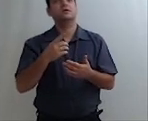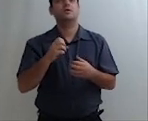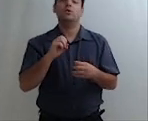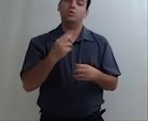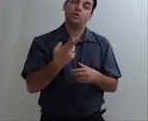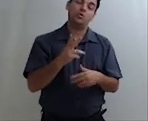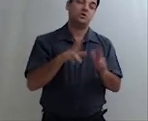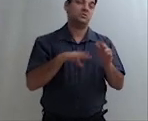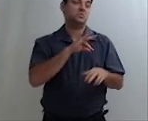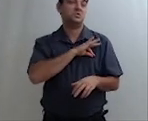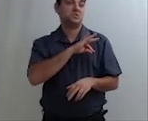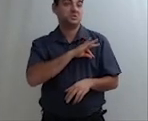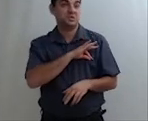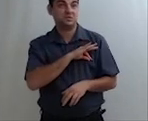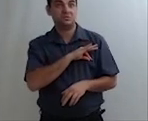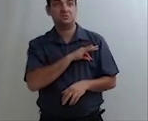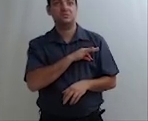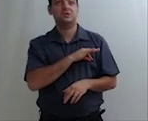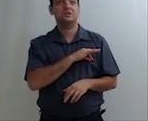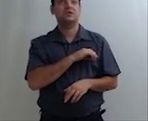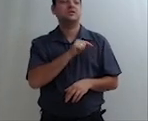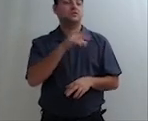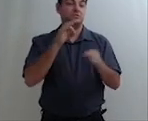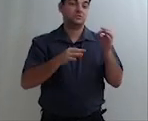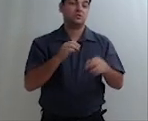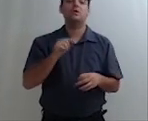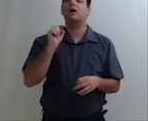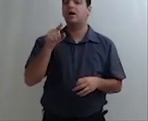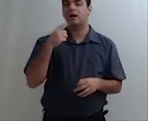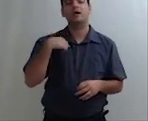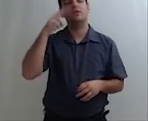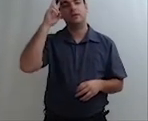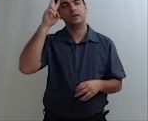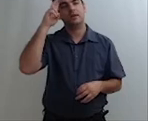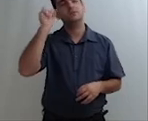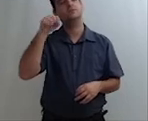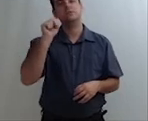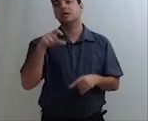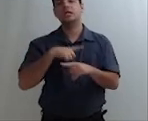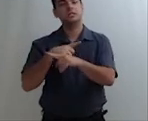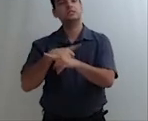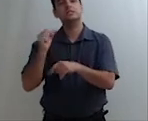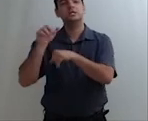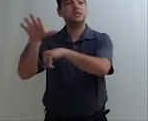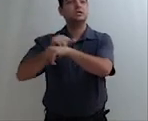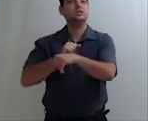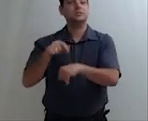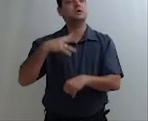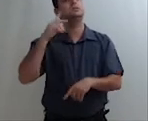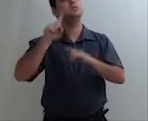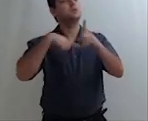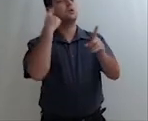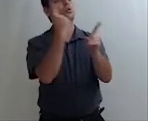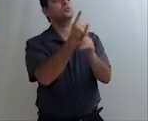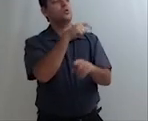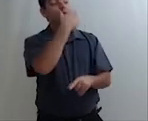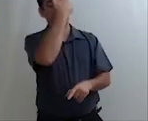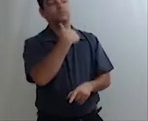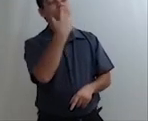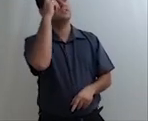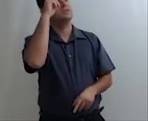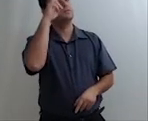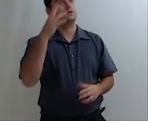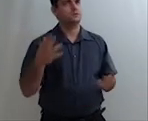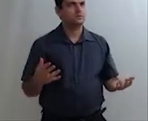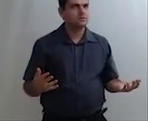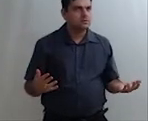condutor colhido em juízo que diz não eu eu me lembro a vítima foi chamada e reconheceu esse relato não é uma